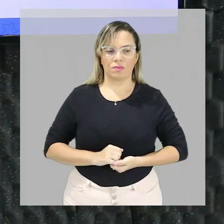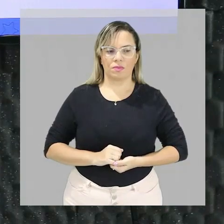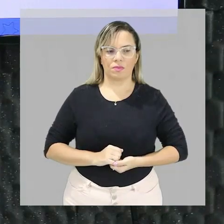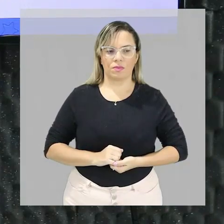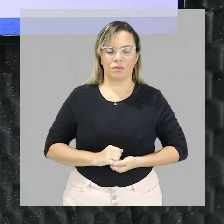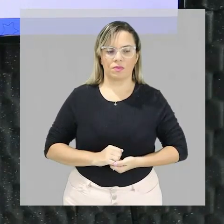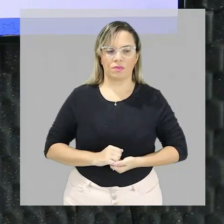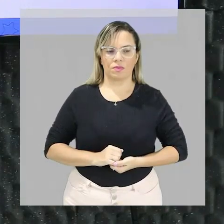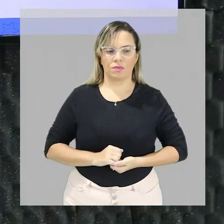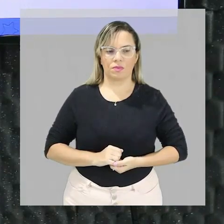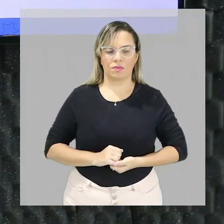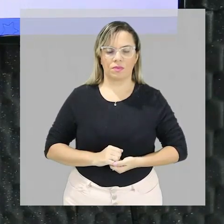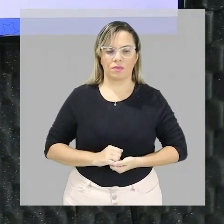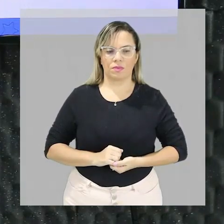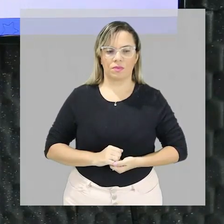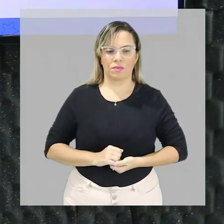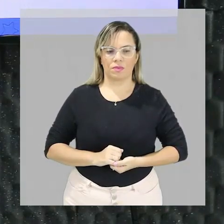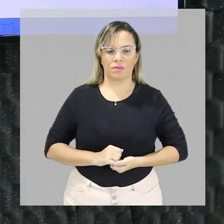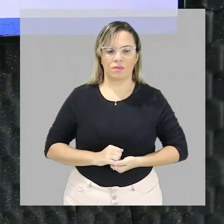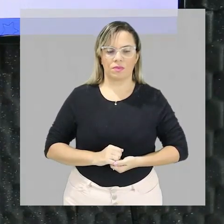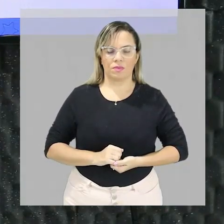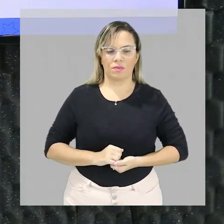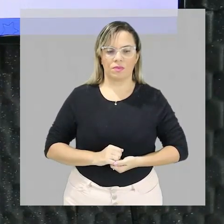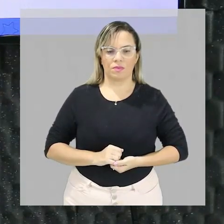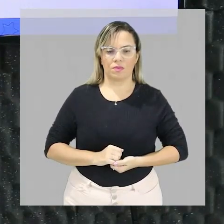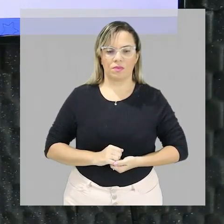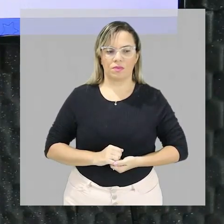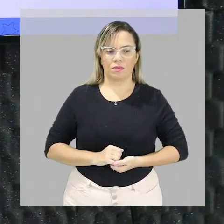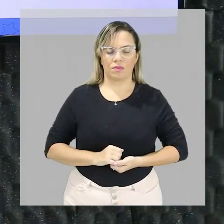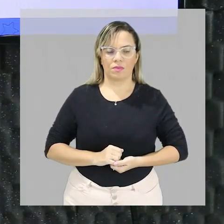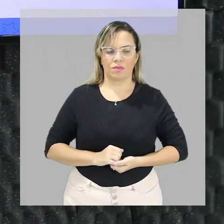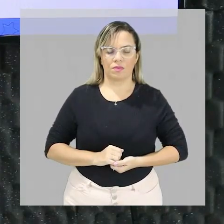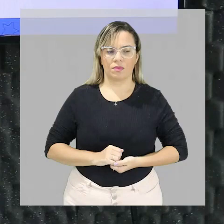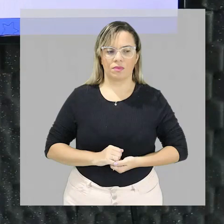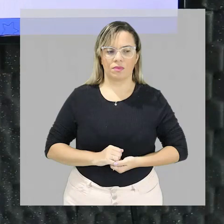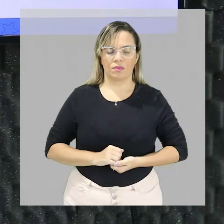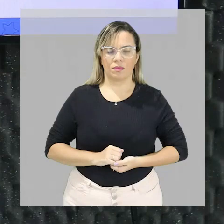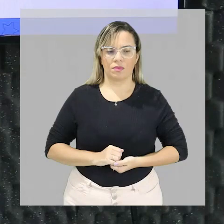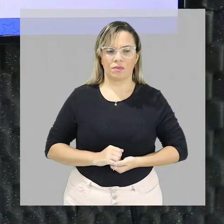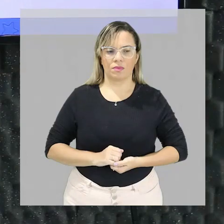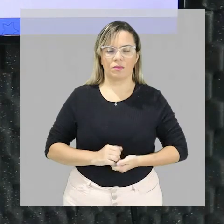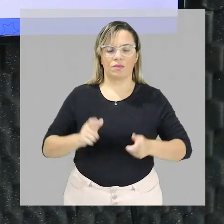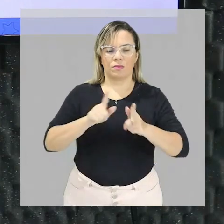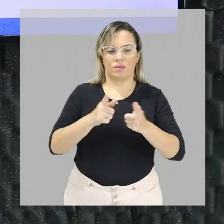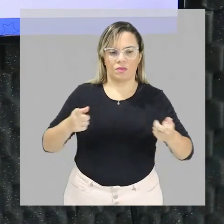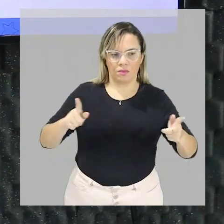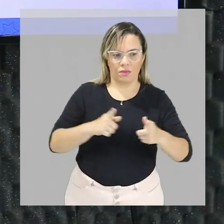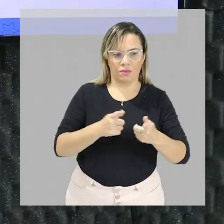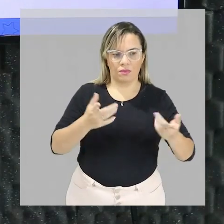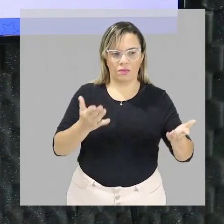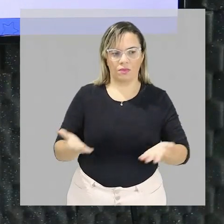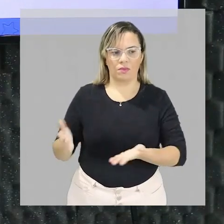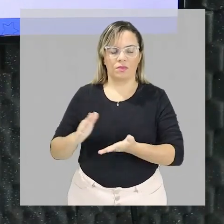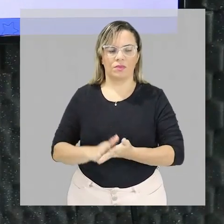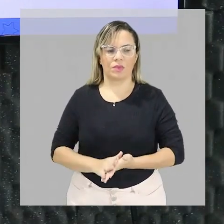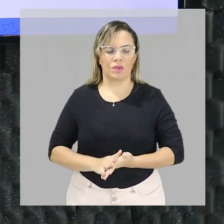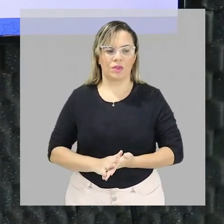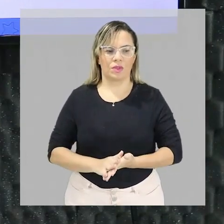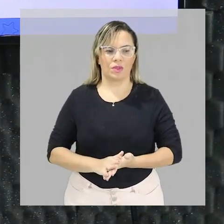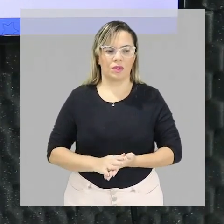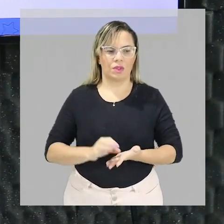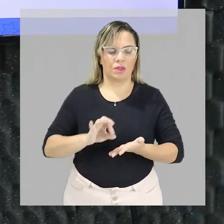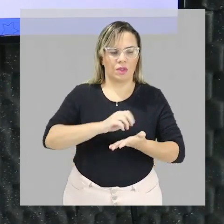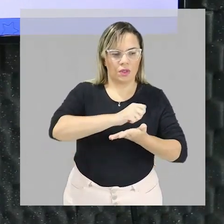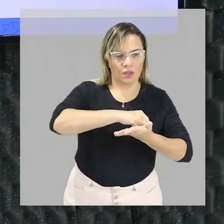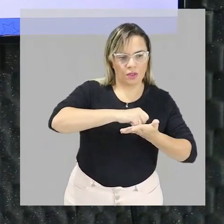Brasil, eu te amo. Ninguém segura a juventude do Brasil. Tá? A música aqui do Dom e Ravel, Eu